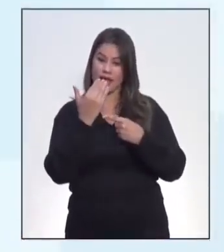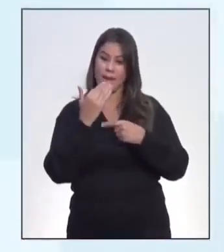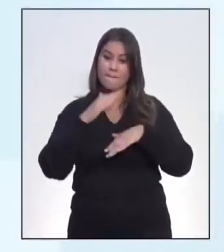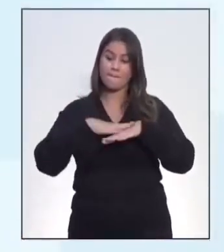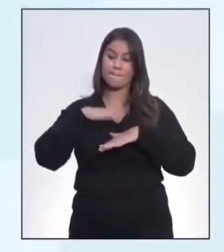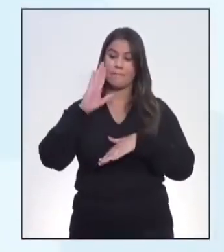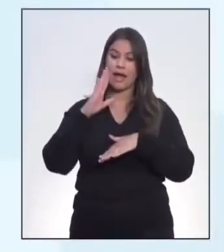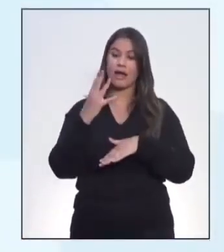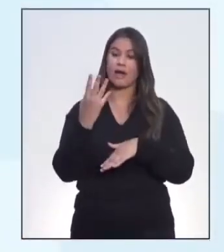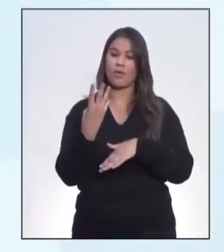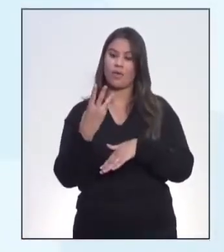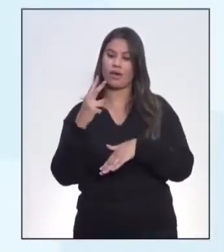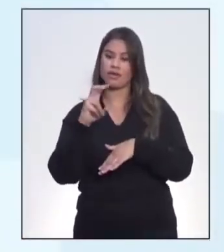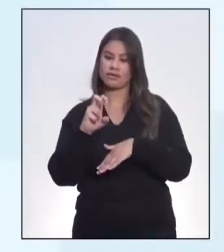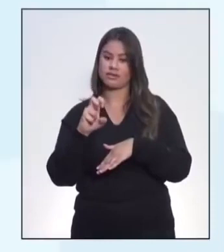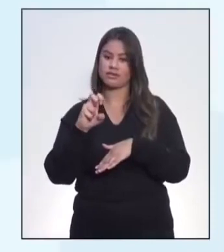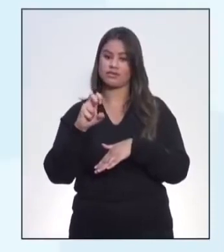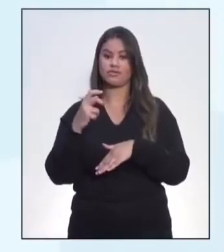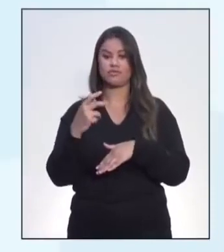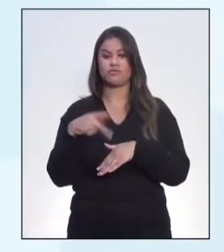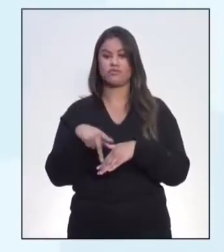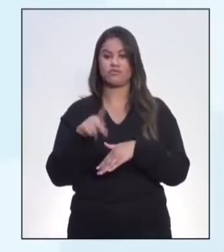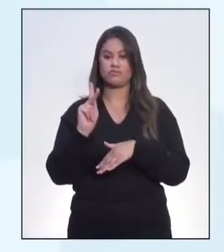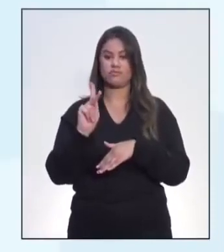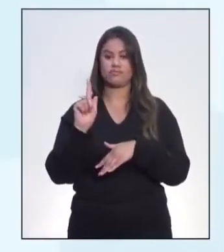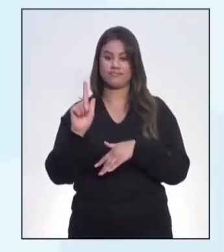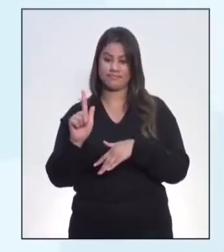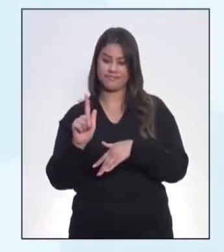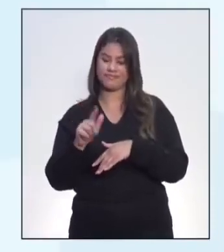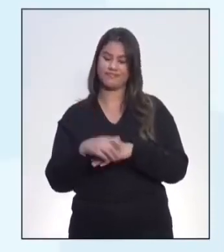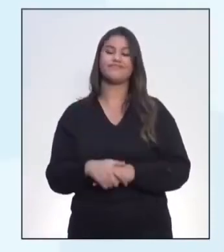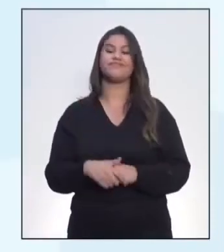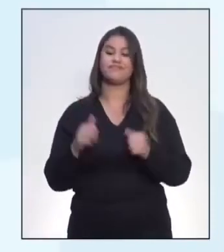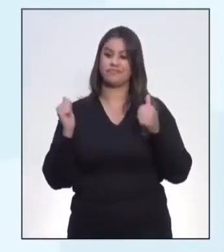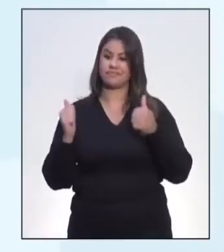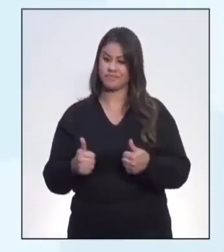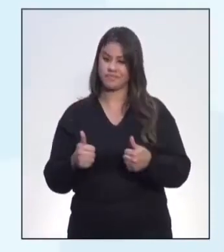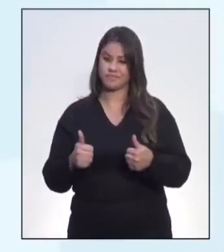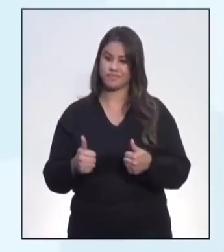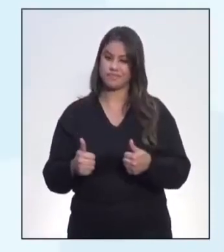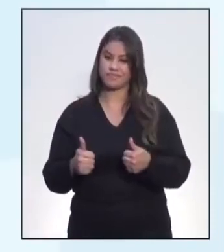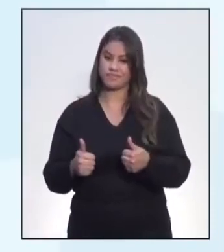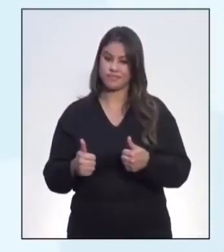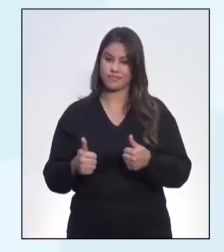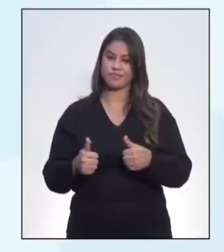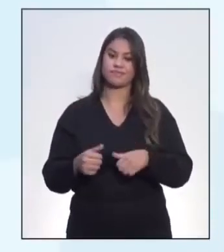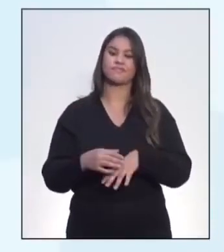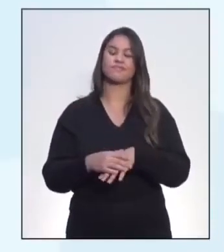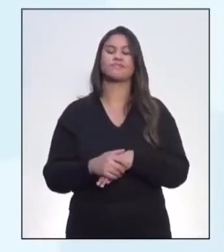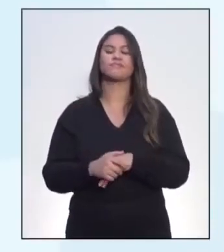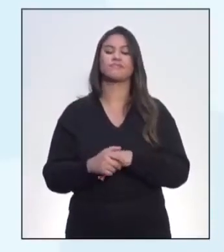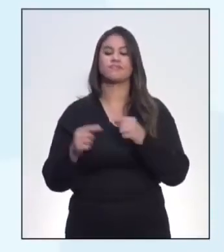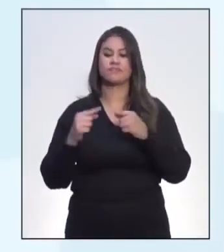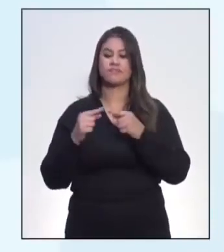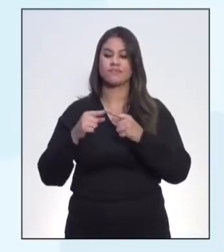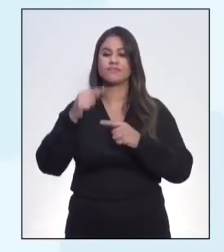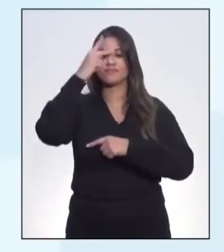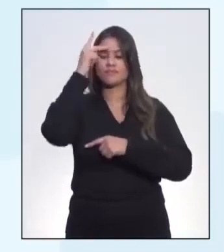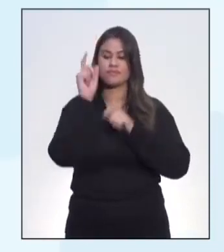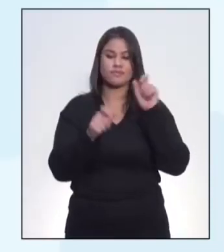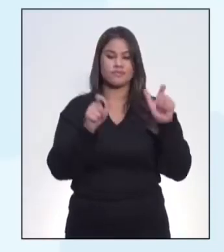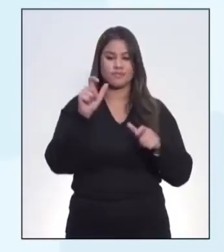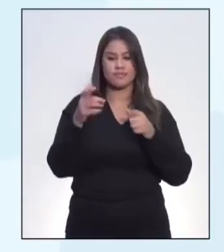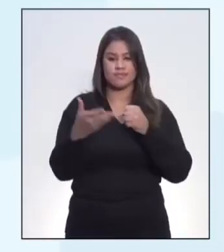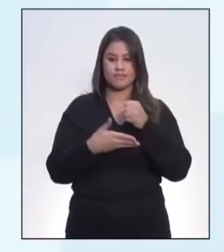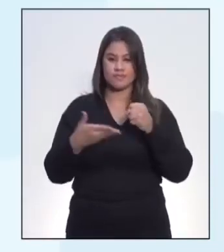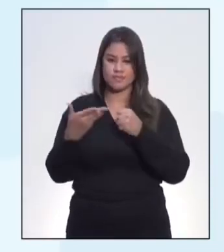Voltamos lá no infográfico para você ter essa plena convicção. Tudo bem? 45 quilos de carne por habitante em média.